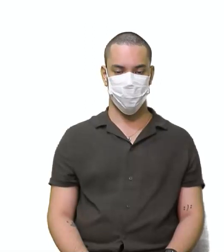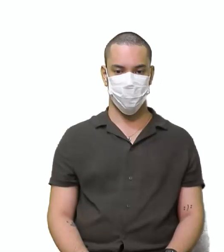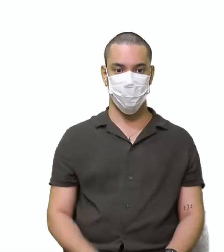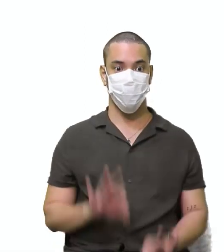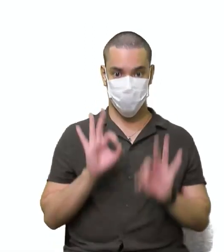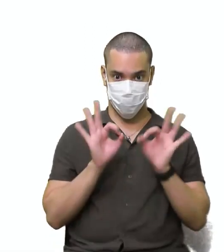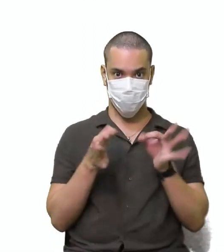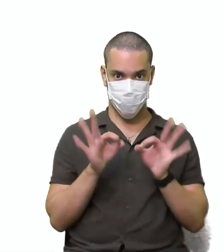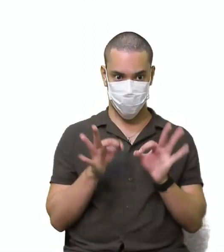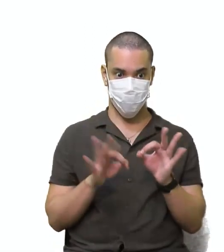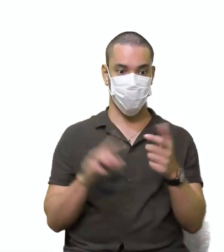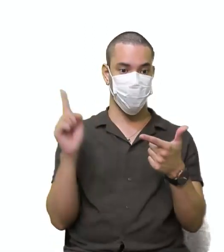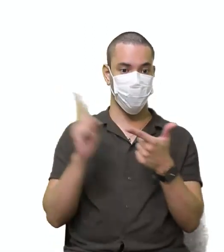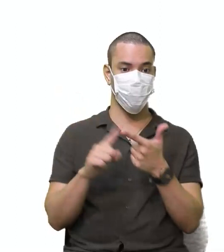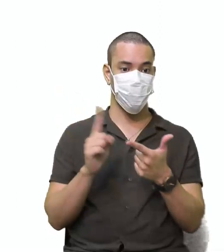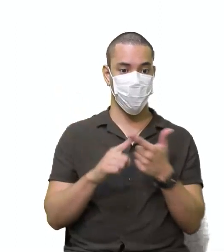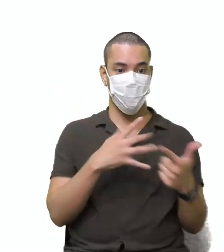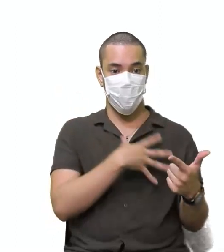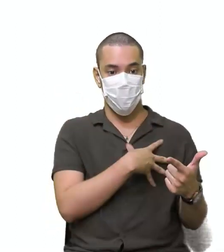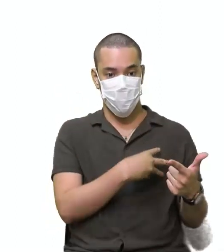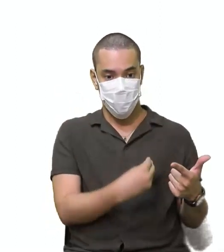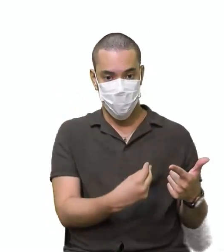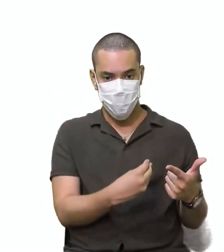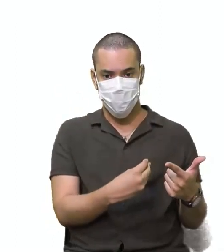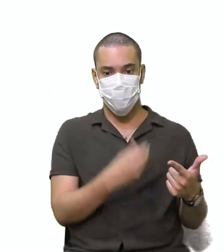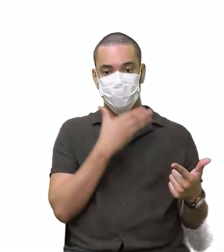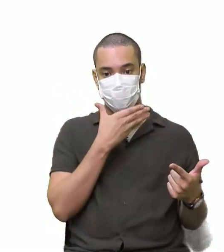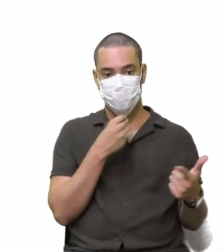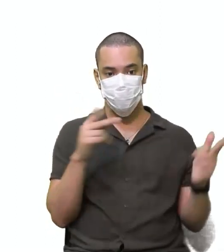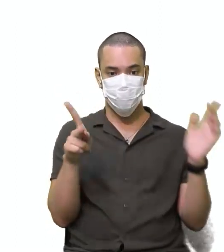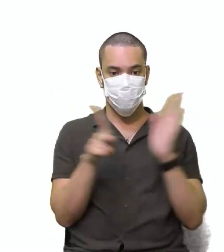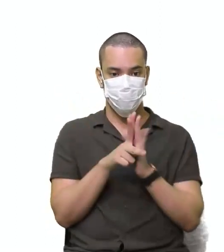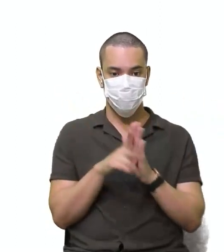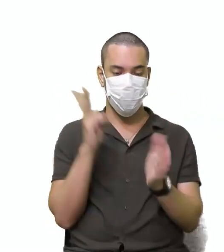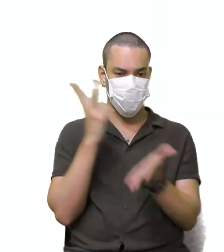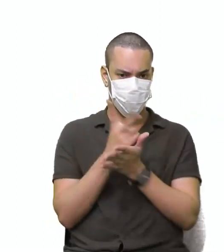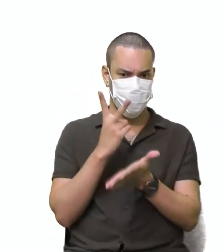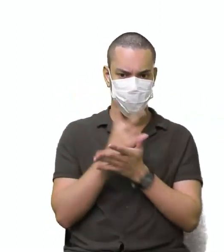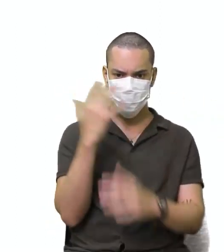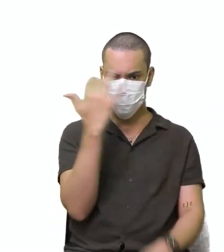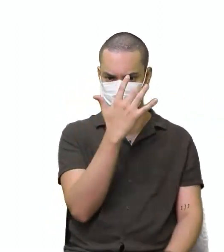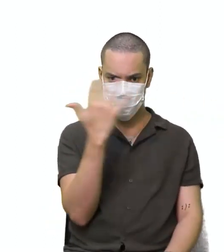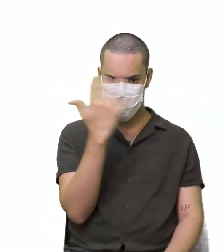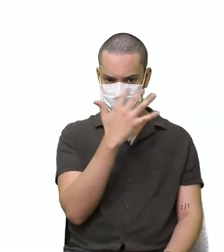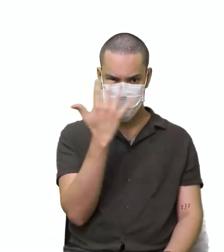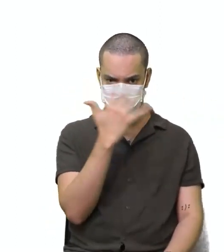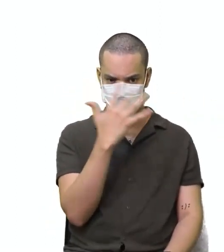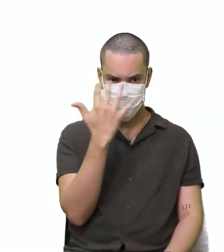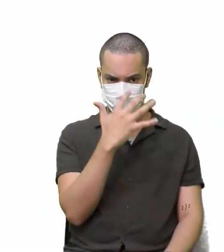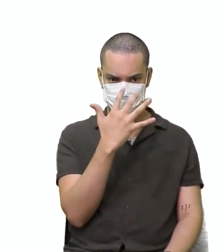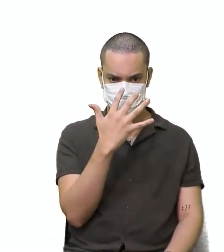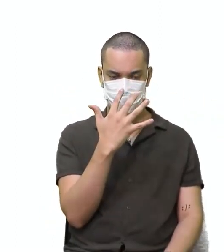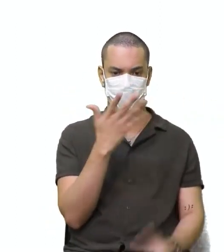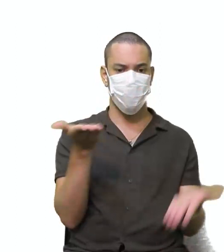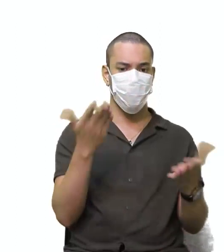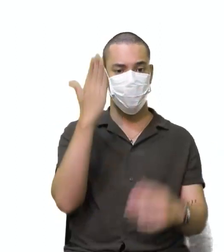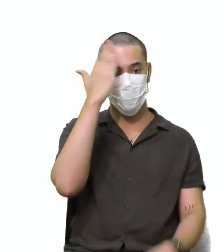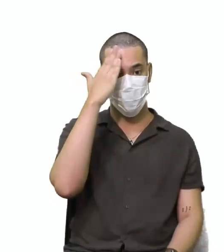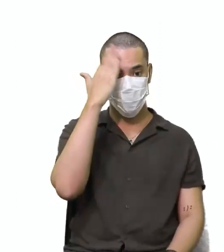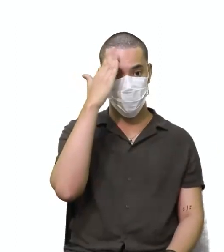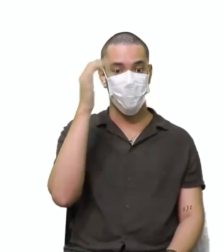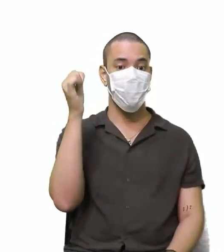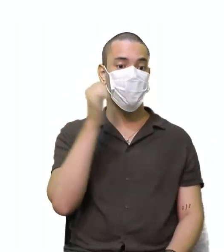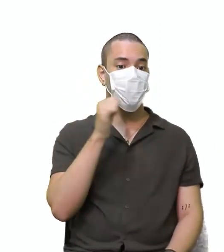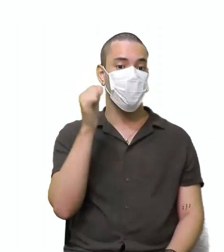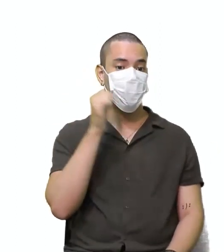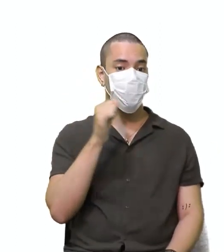Aí. Filhos de mulheres daltônicas são sempre daltônicas? Então, olha só. Agora a gente está falando de mulheres